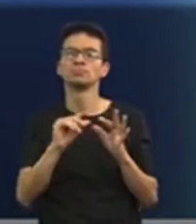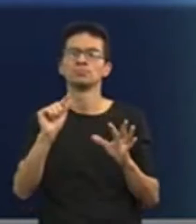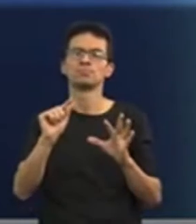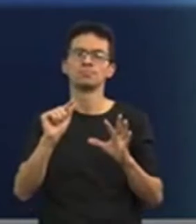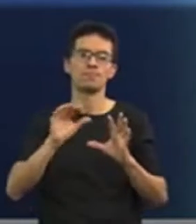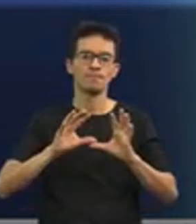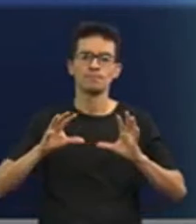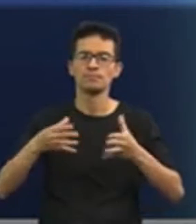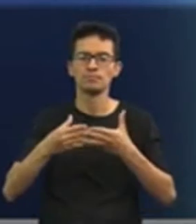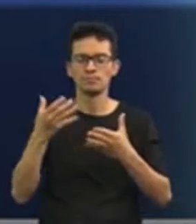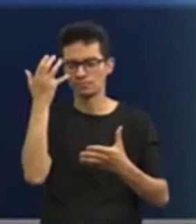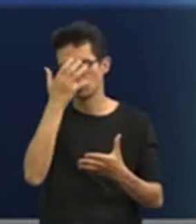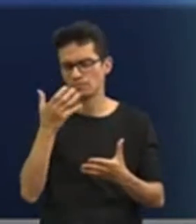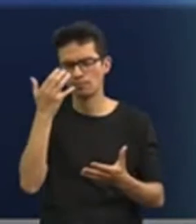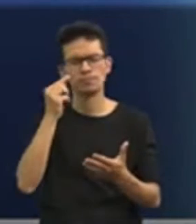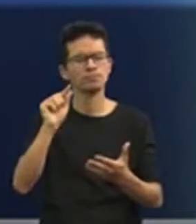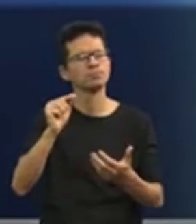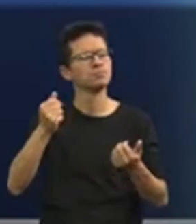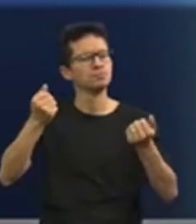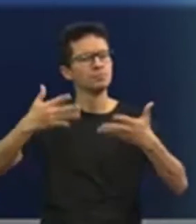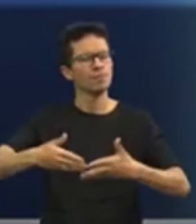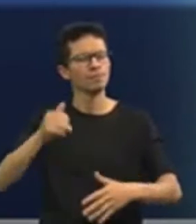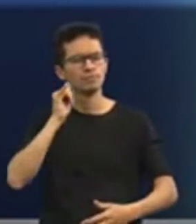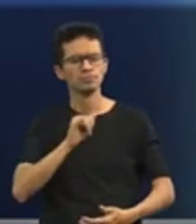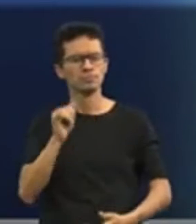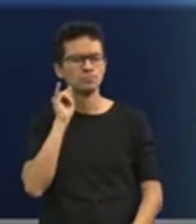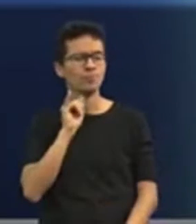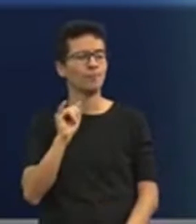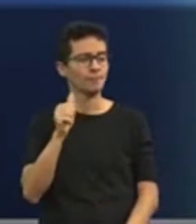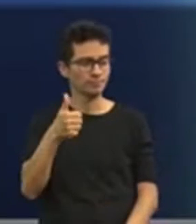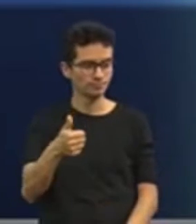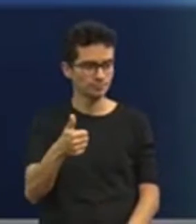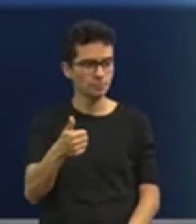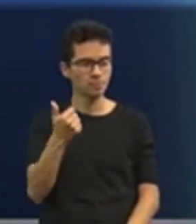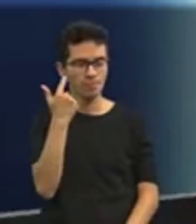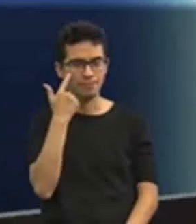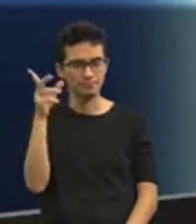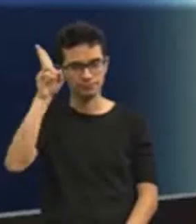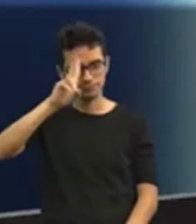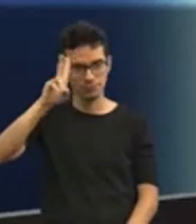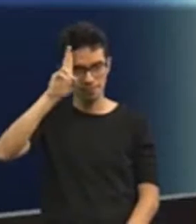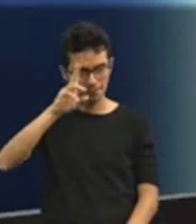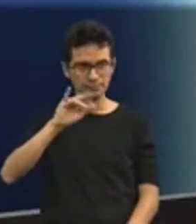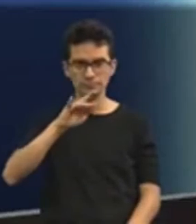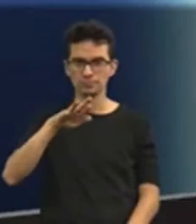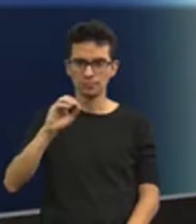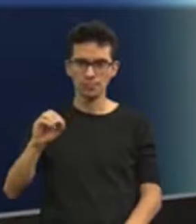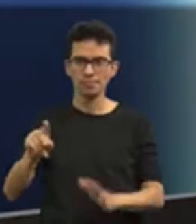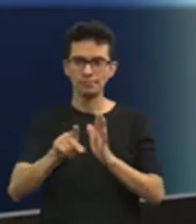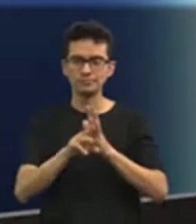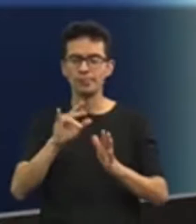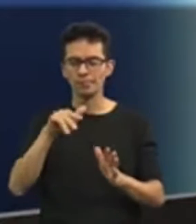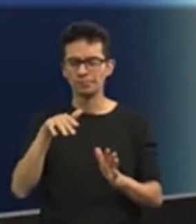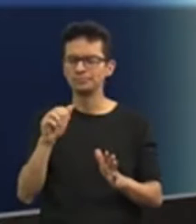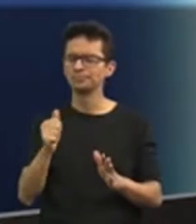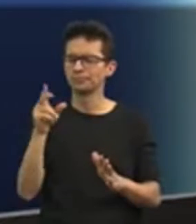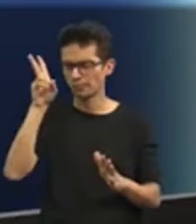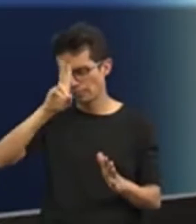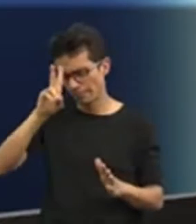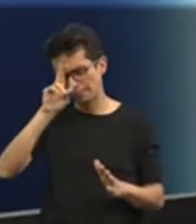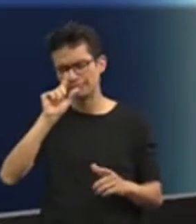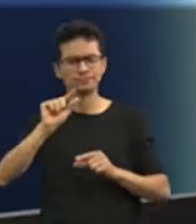conjunto do romance é correto afirmar que o narrador é bom quem leu história do Cerco de Lisboa deve lembrar do seguinte